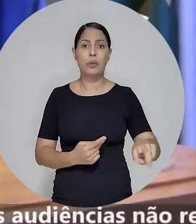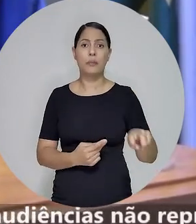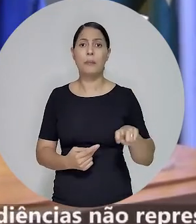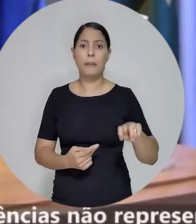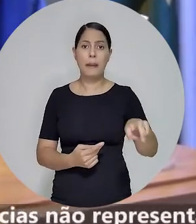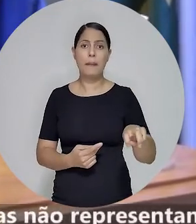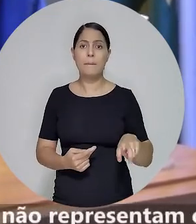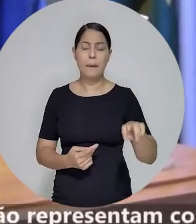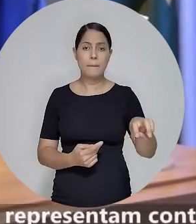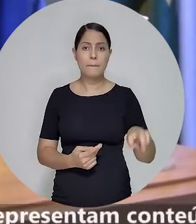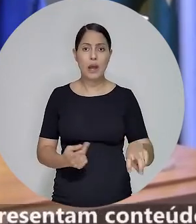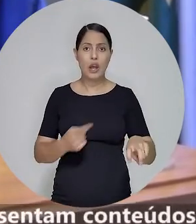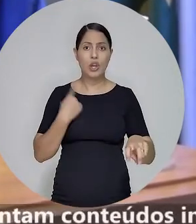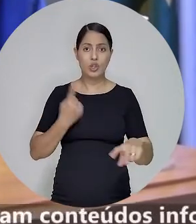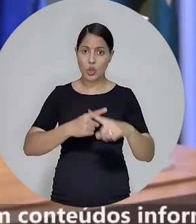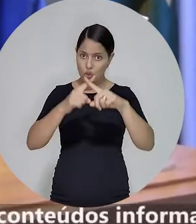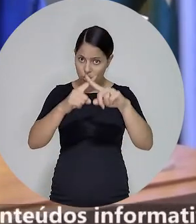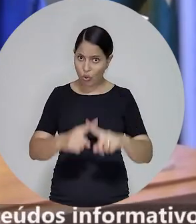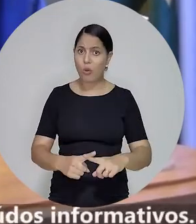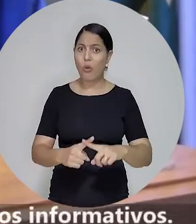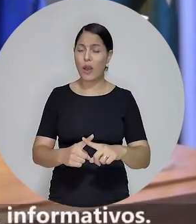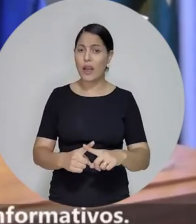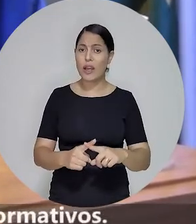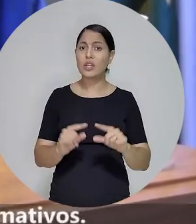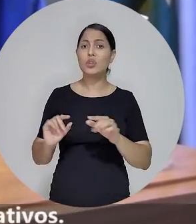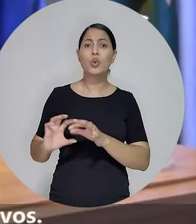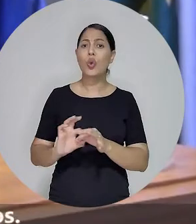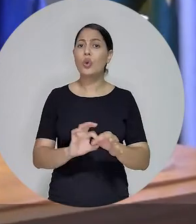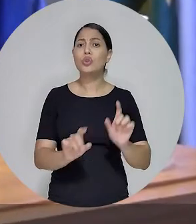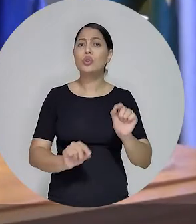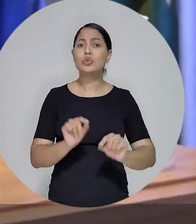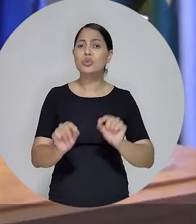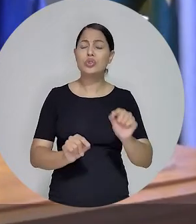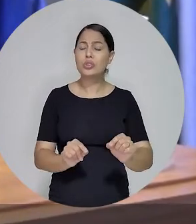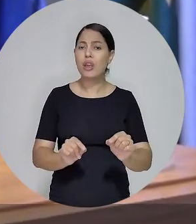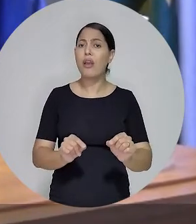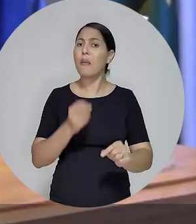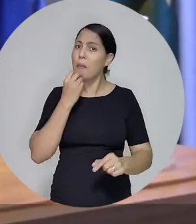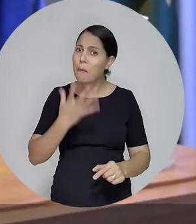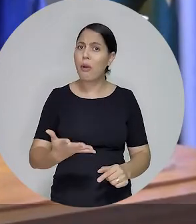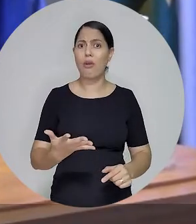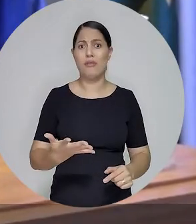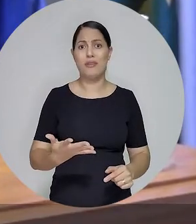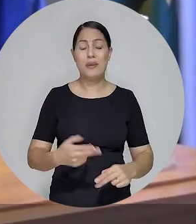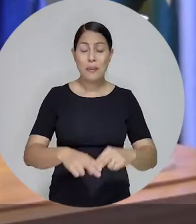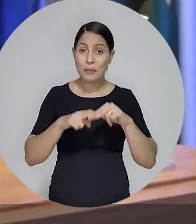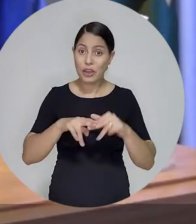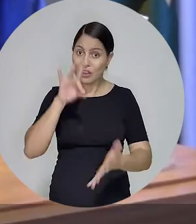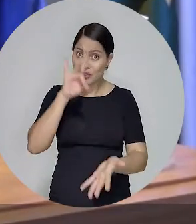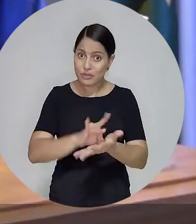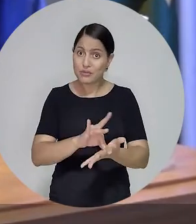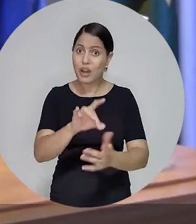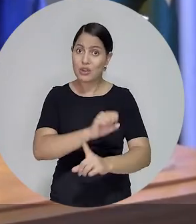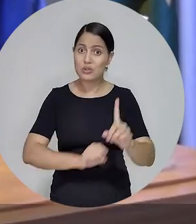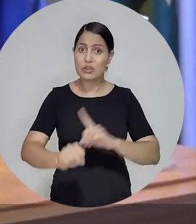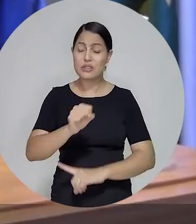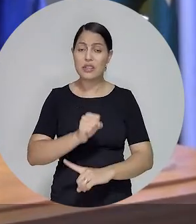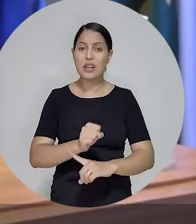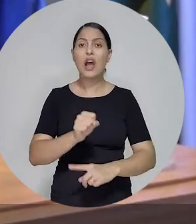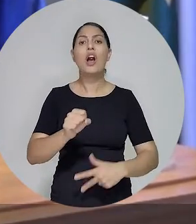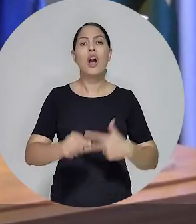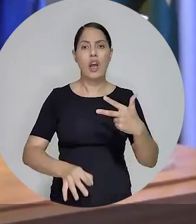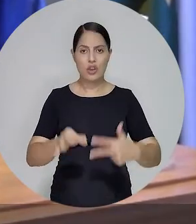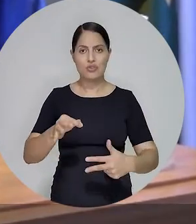precarizando a possibilidade de defensores serem nomeados. Somos concorrentes, no bom sentido da palavra, de que isso aconteça da forma correta,